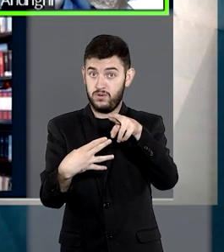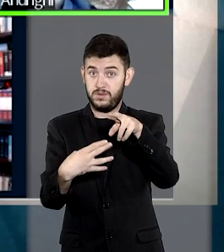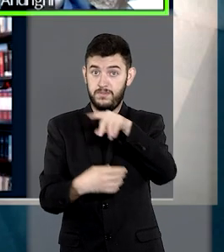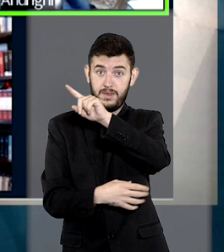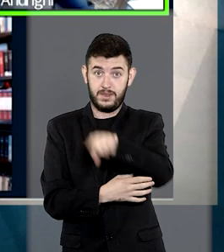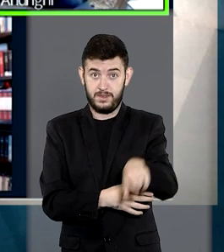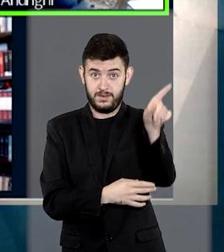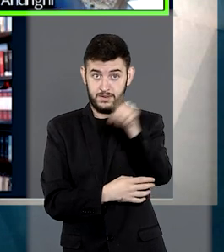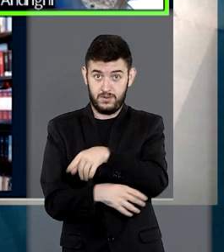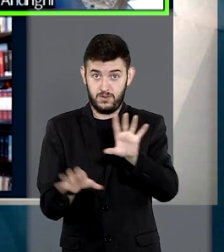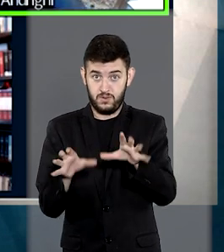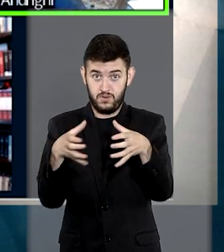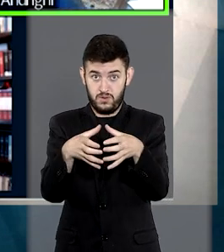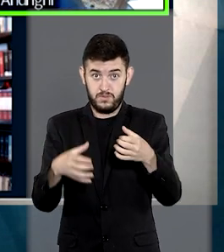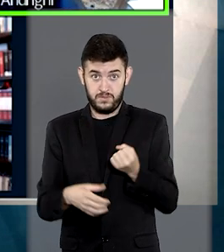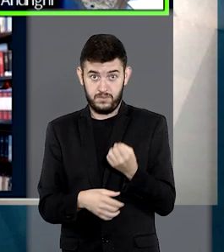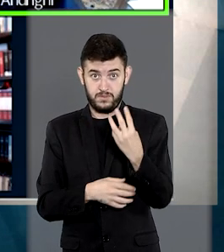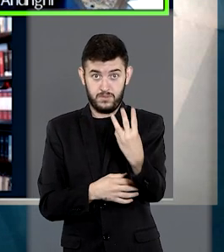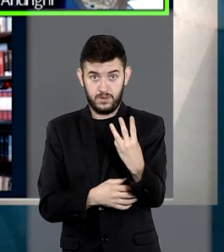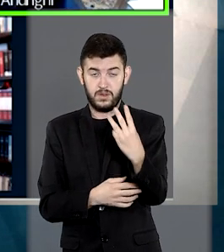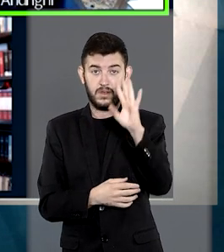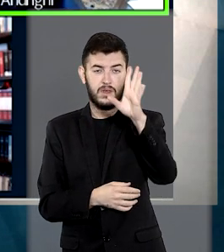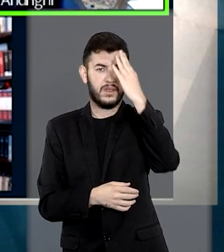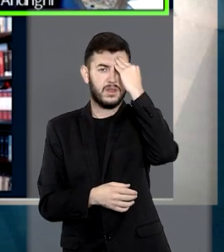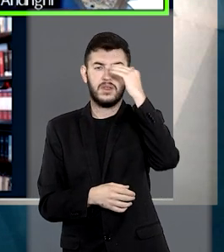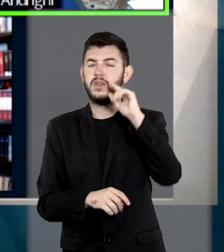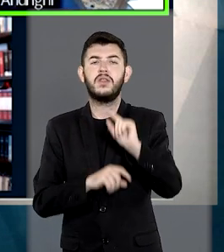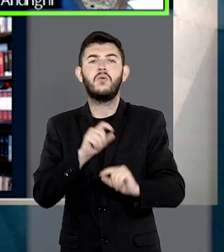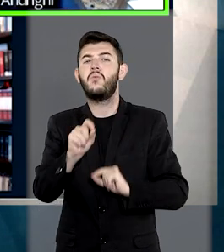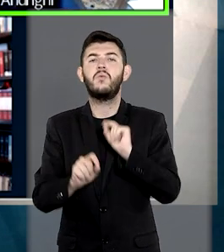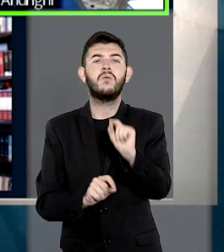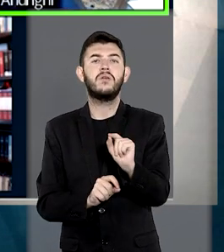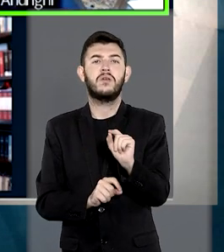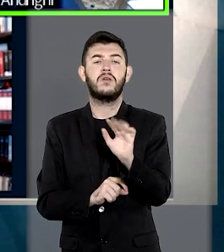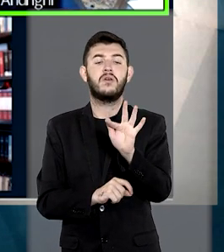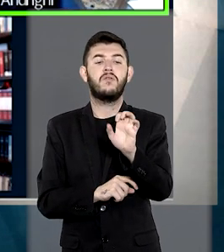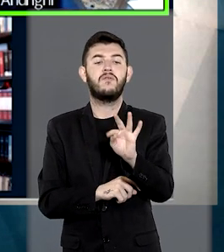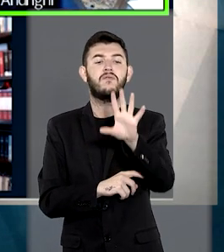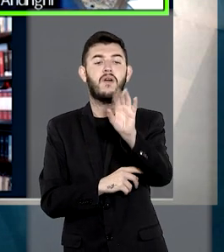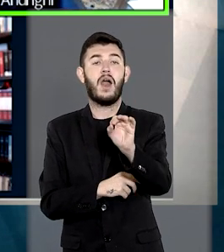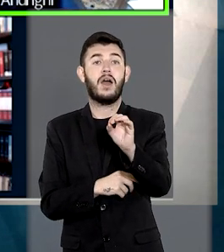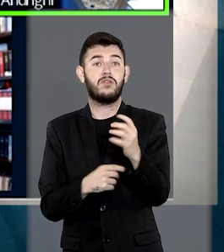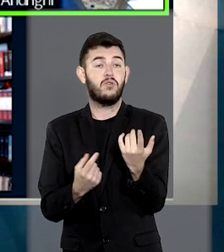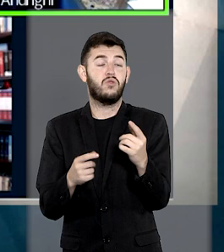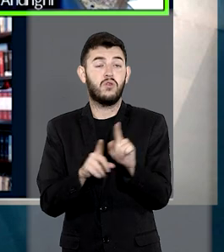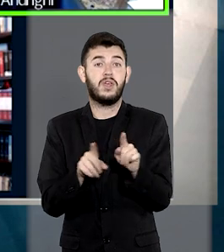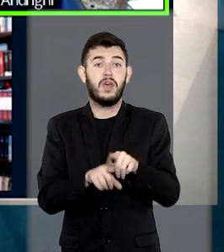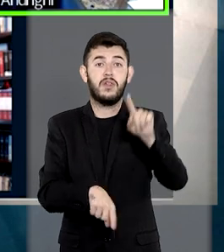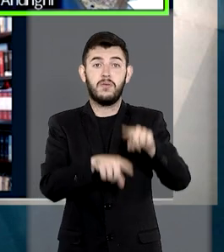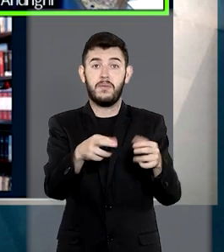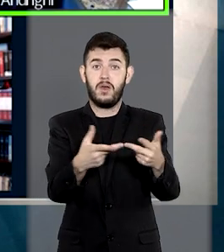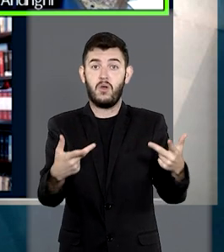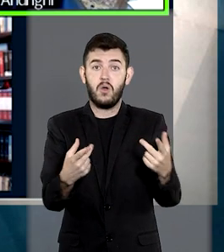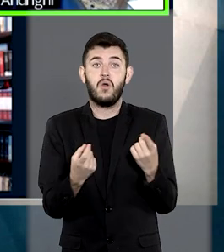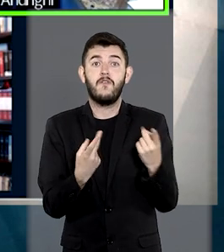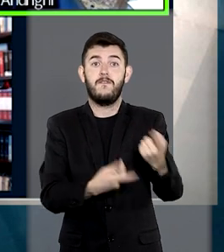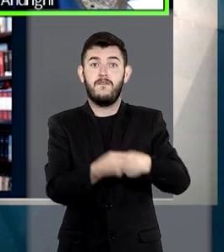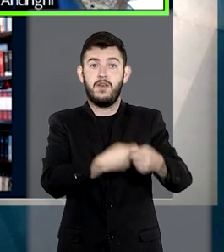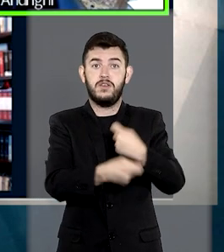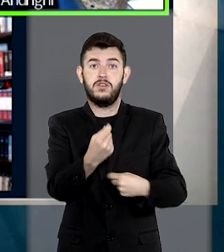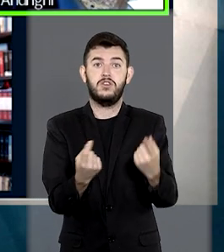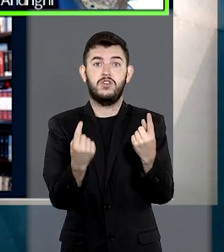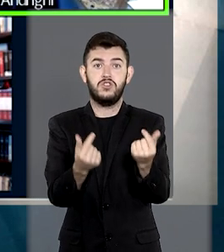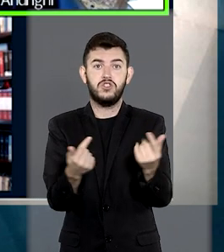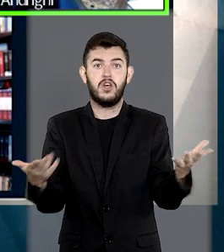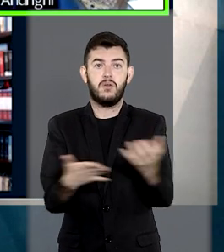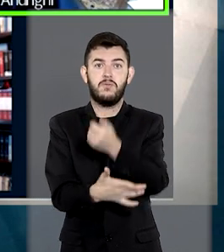recurso especial, a terceira turma concluiu por unanimidade que o fato de a penhora ter sido efetivada só depois do registro